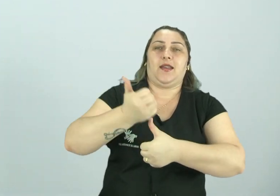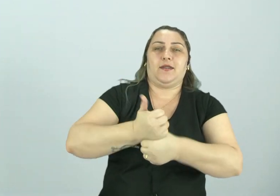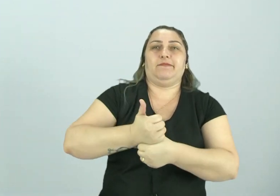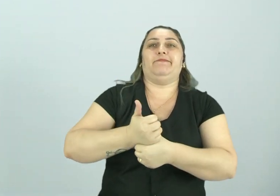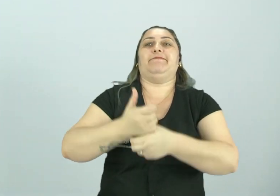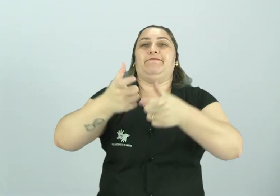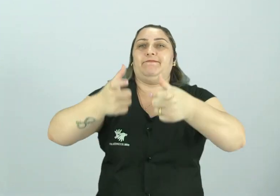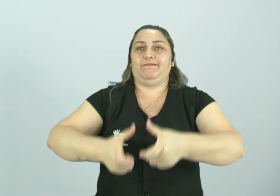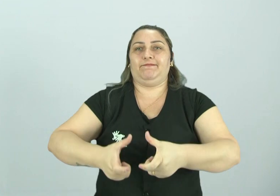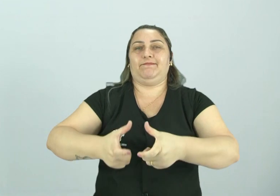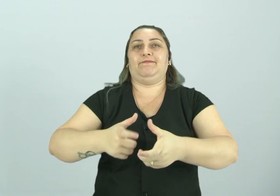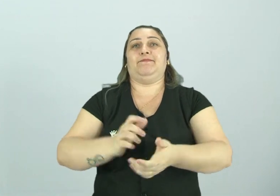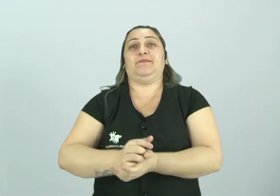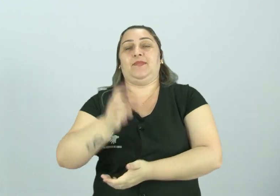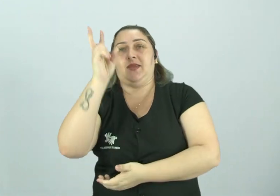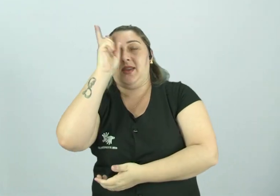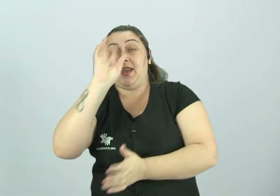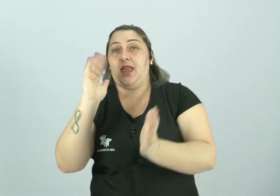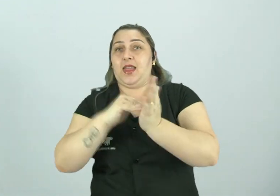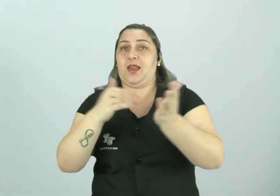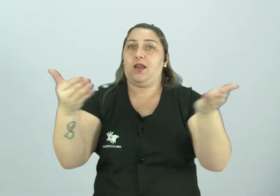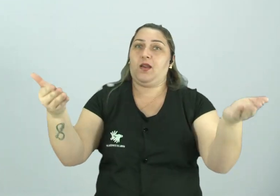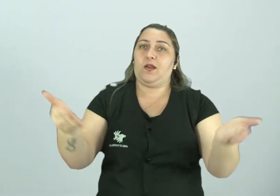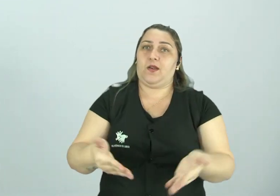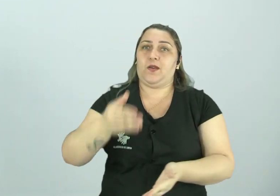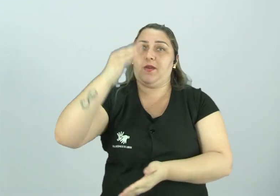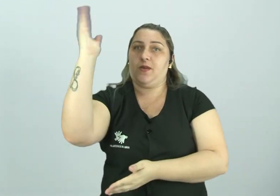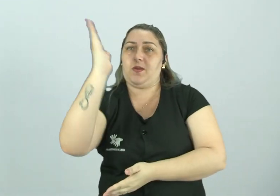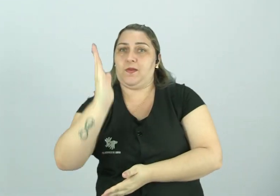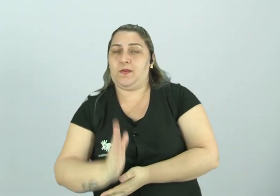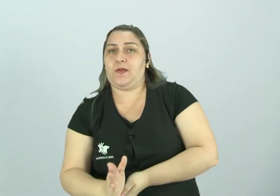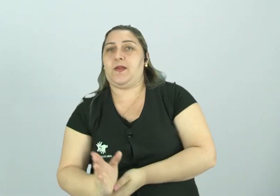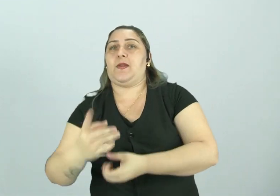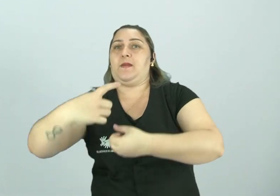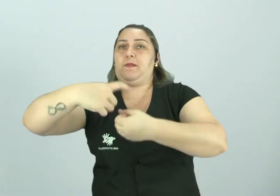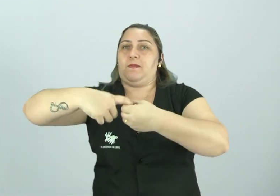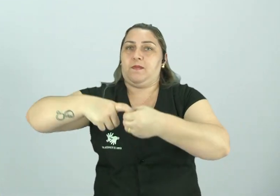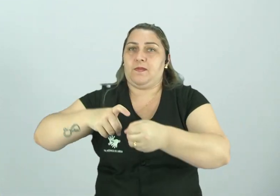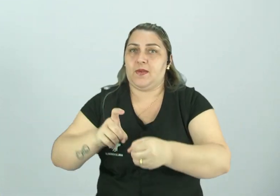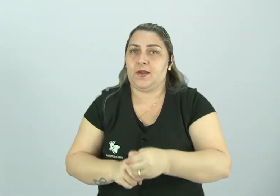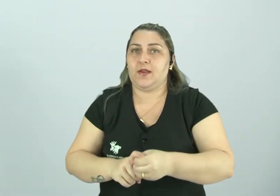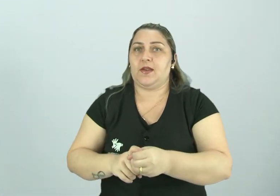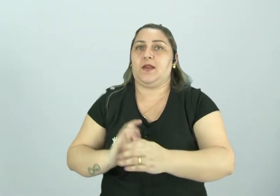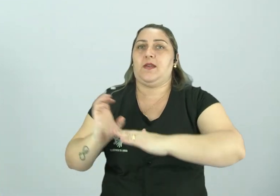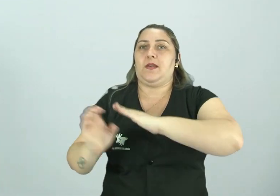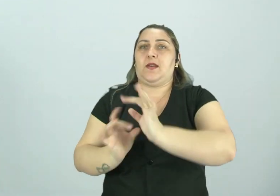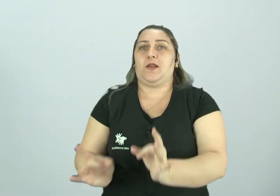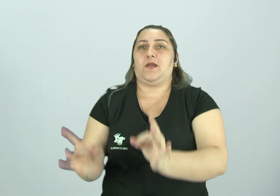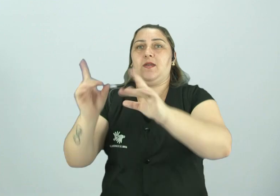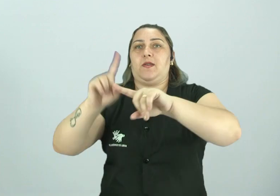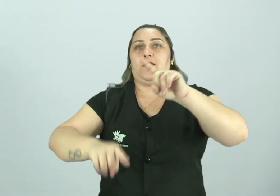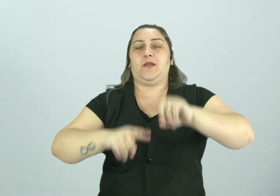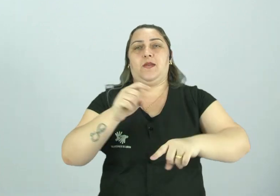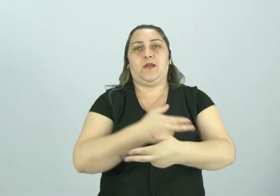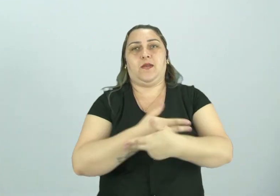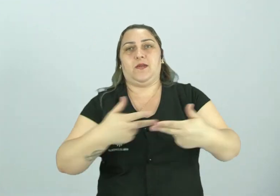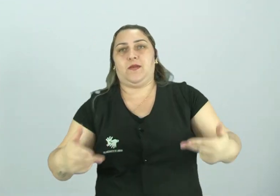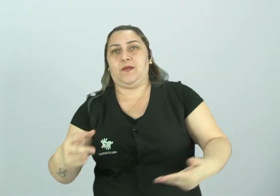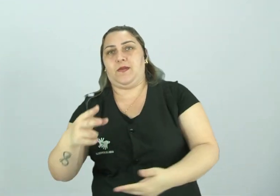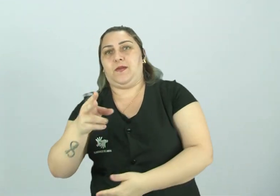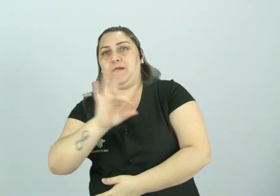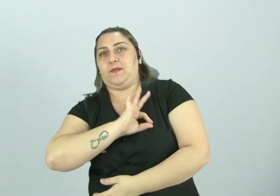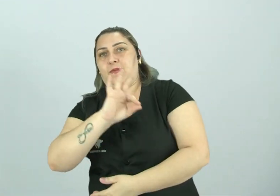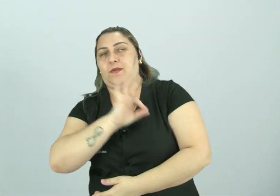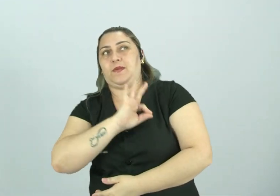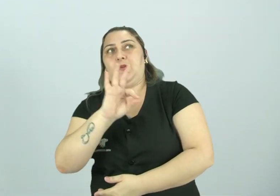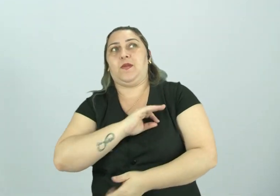esse espaço. Lembrando que até hoje o Brasil ainda é parceiro comercial na compra de equipamentos militares e muitas das